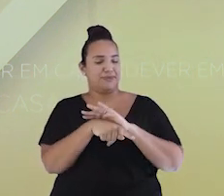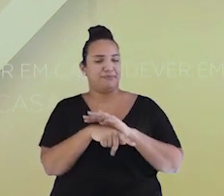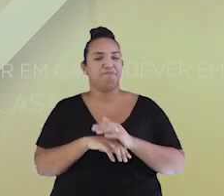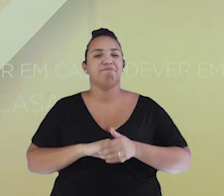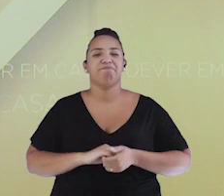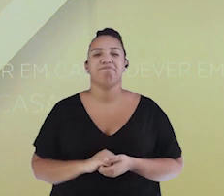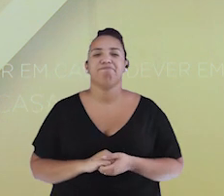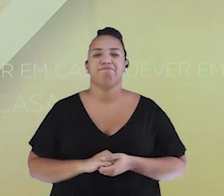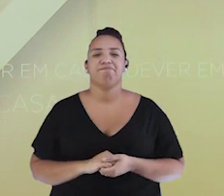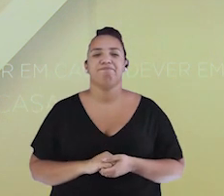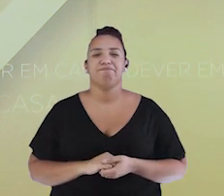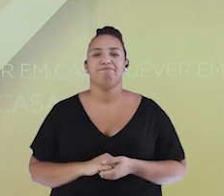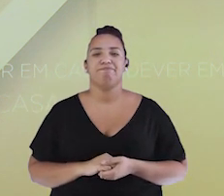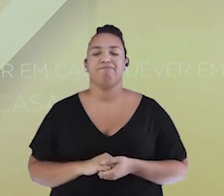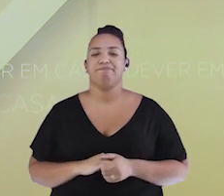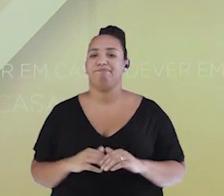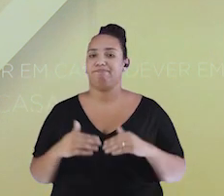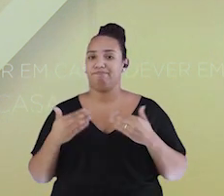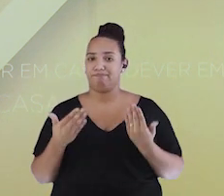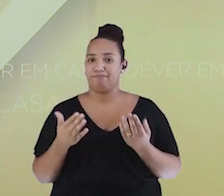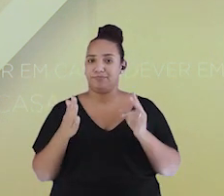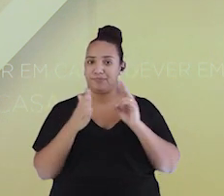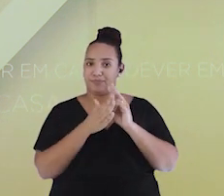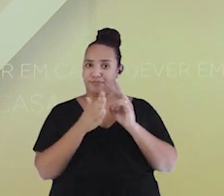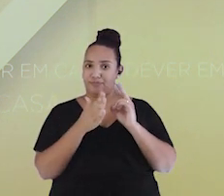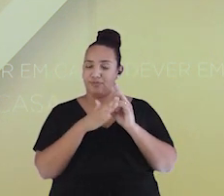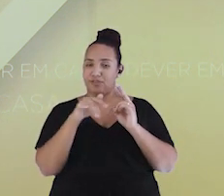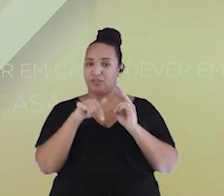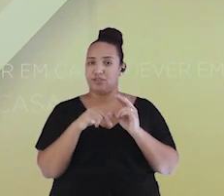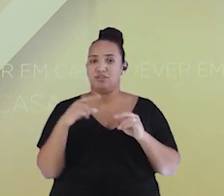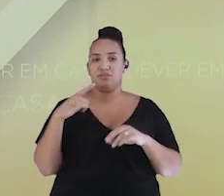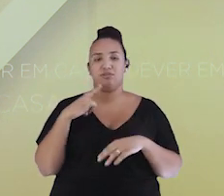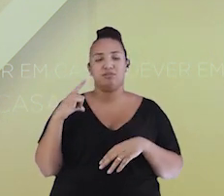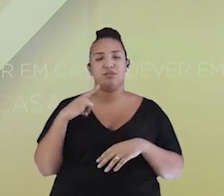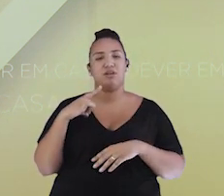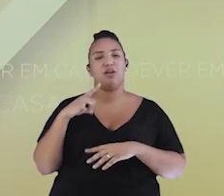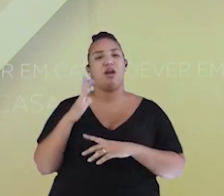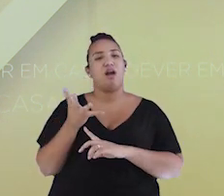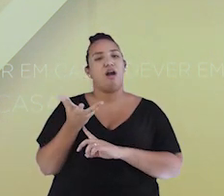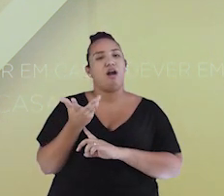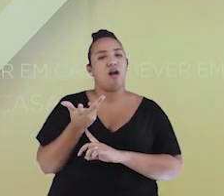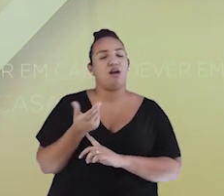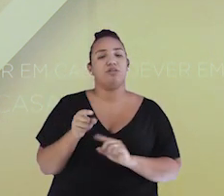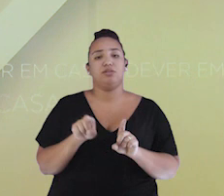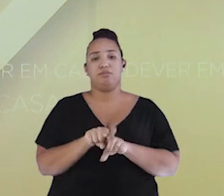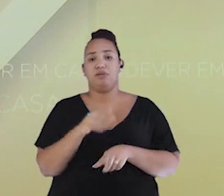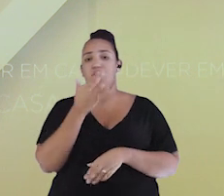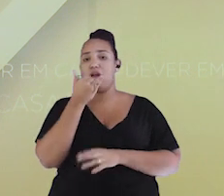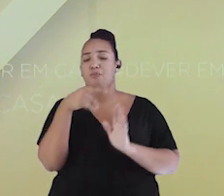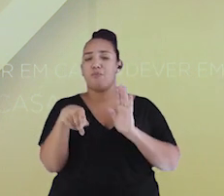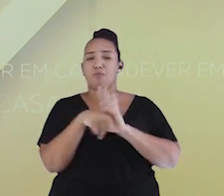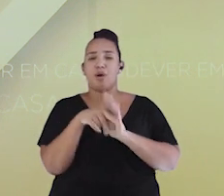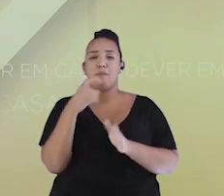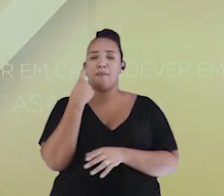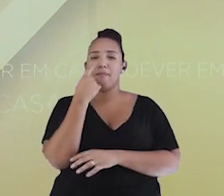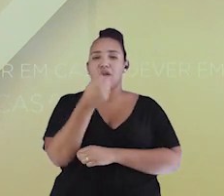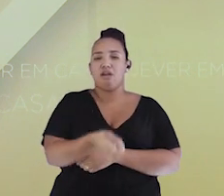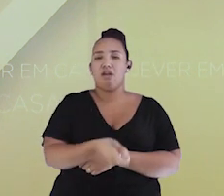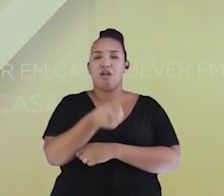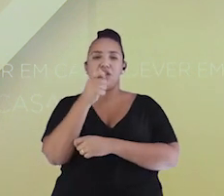definida. As edificações indígenas costumam ser bem artesanais. A alimentação vem da